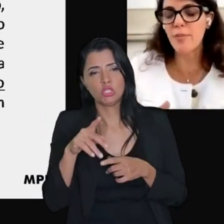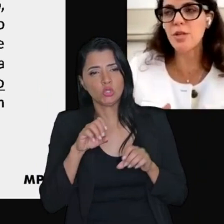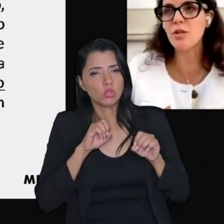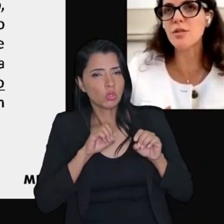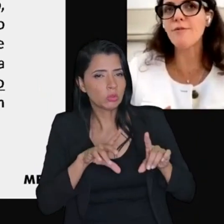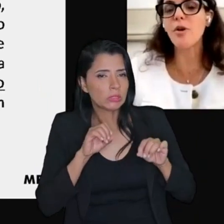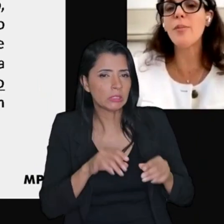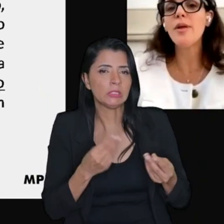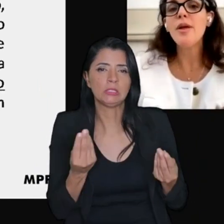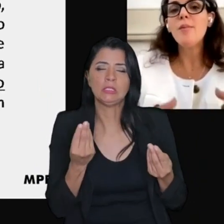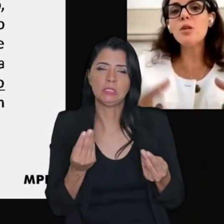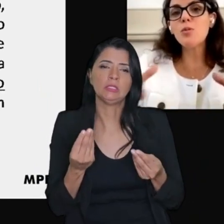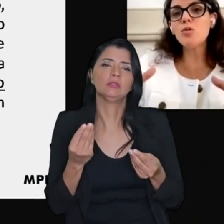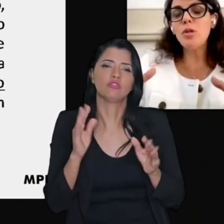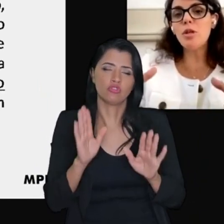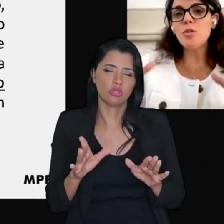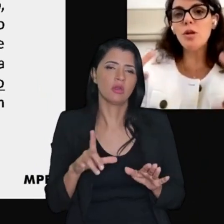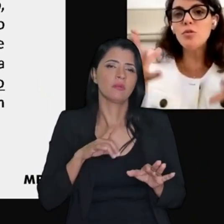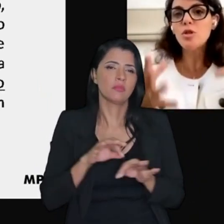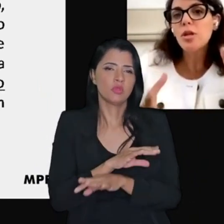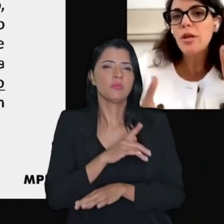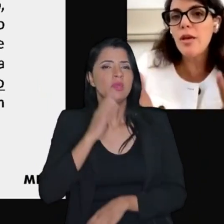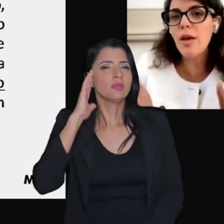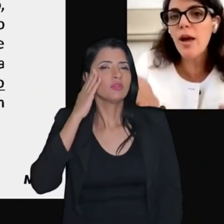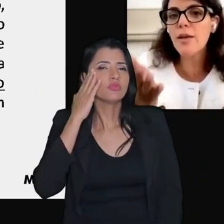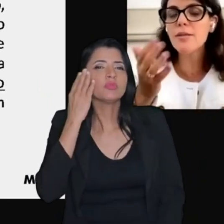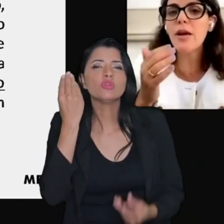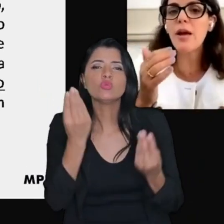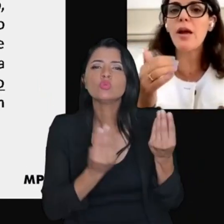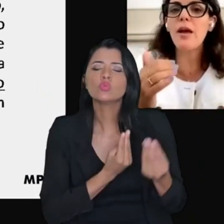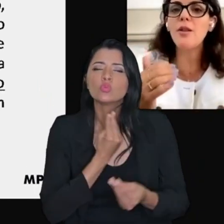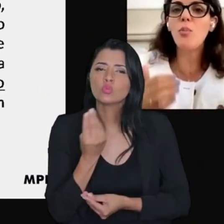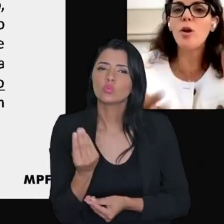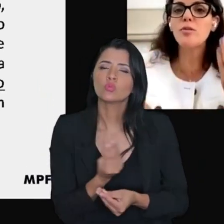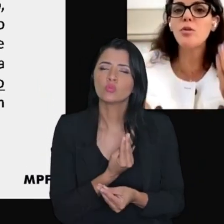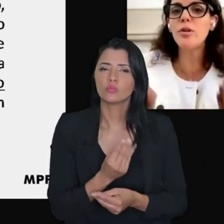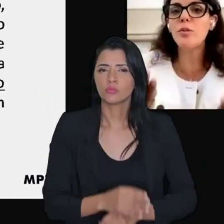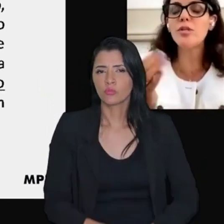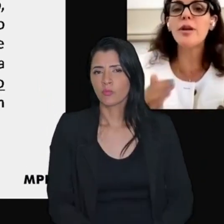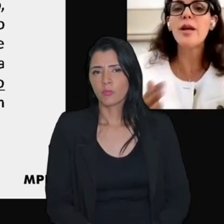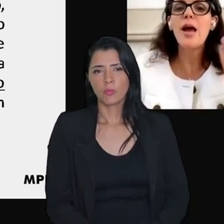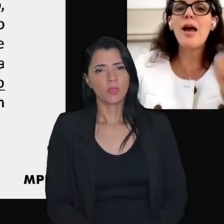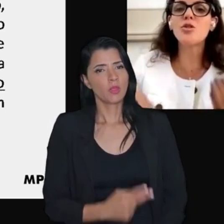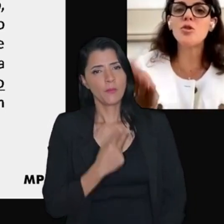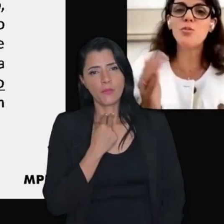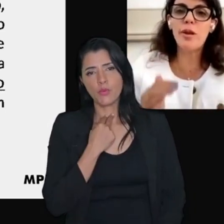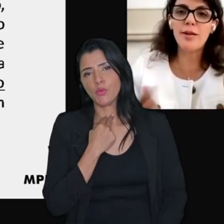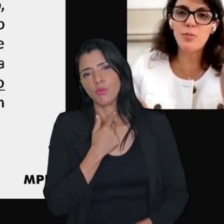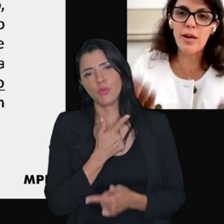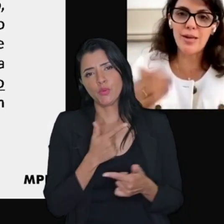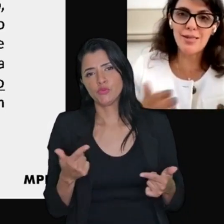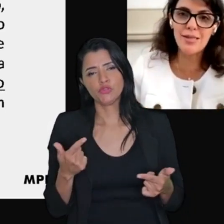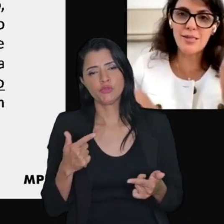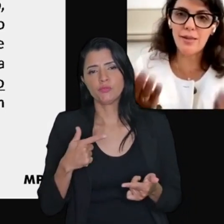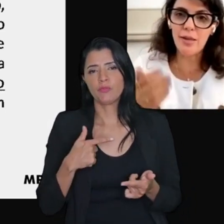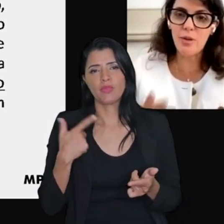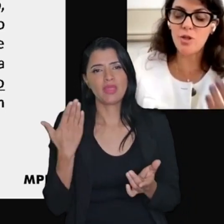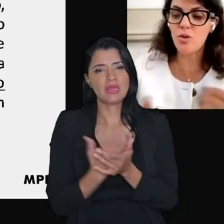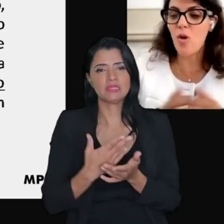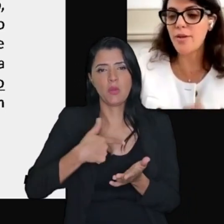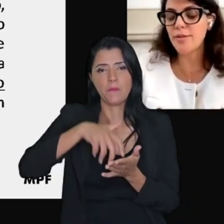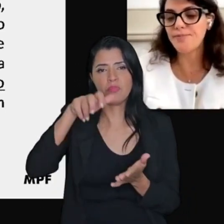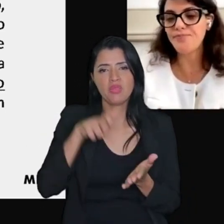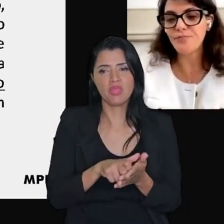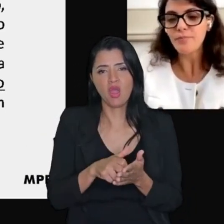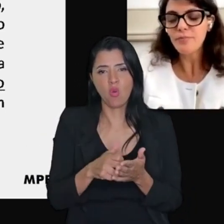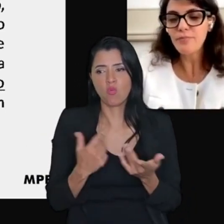não necessariamente dessa forma, mas possui o entendimento de que não podemos ter ações penais paralelas